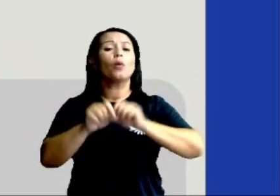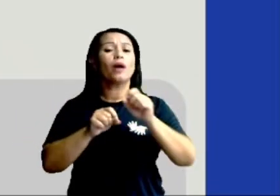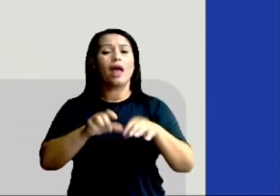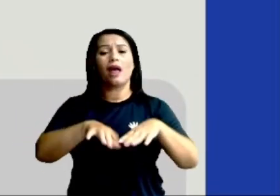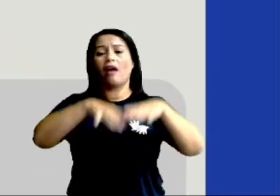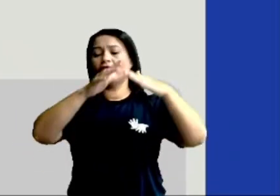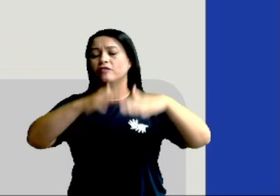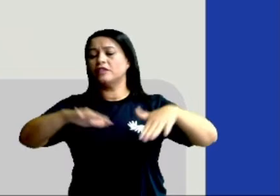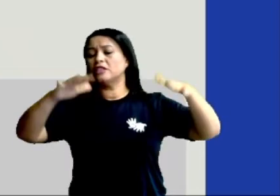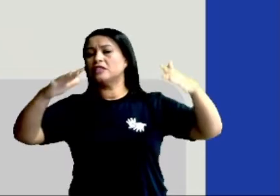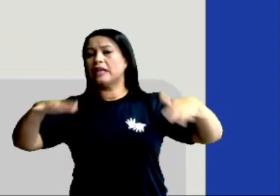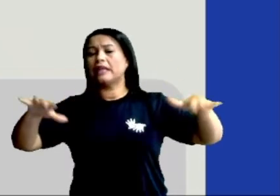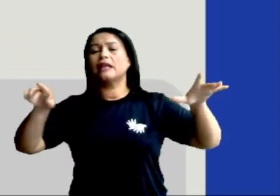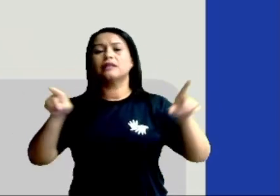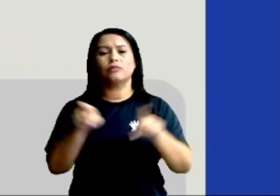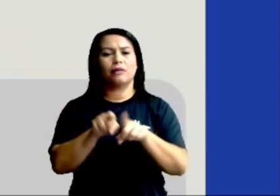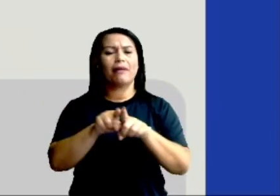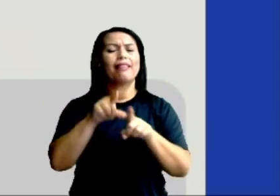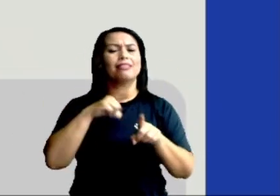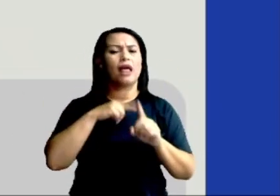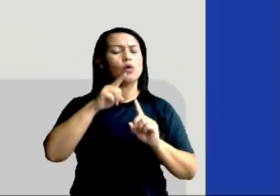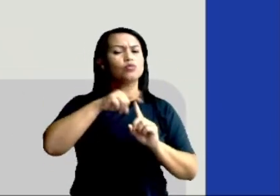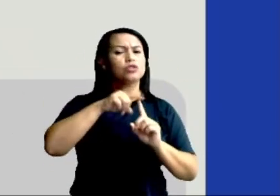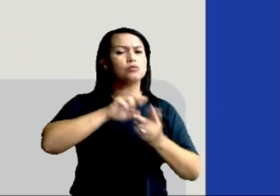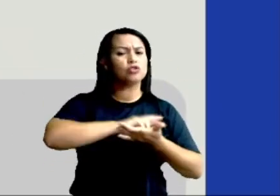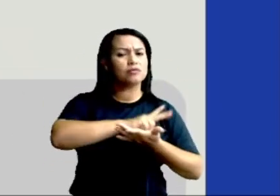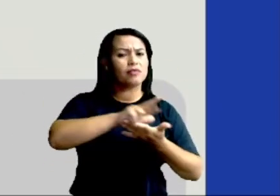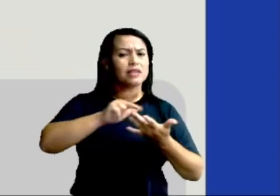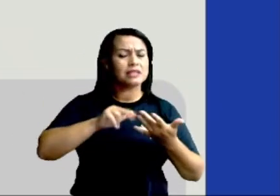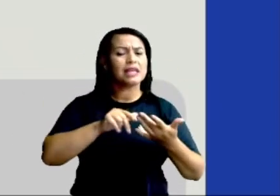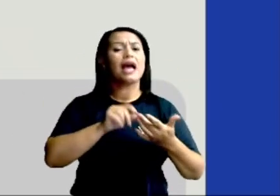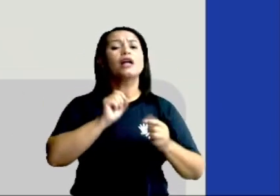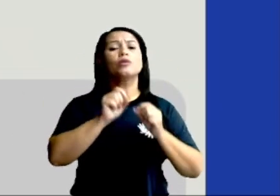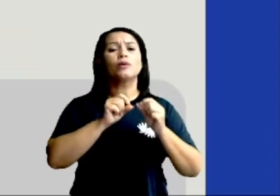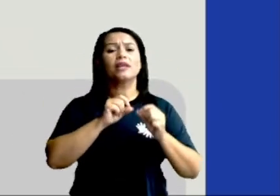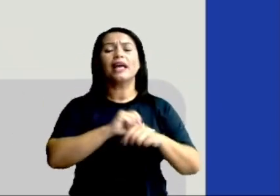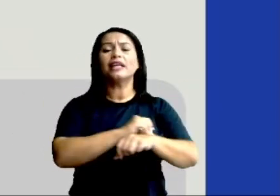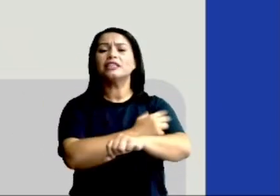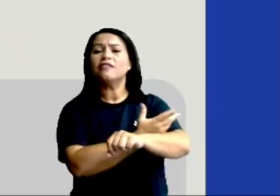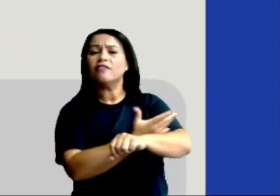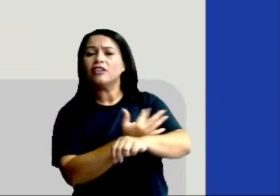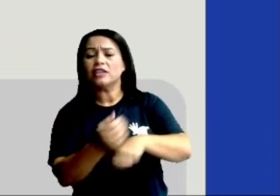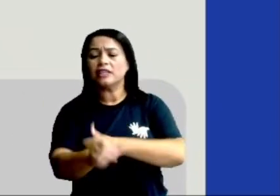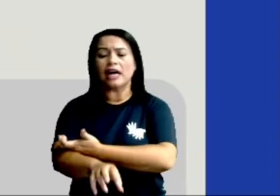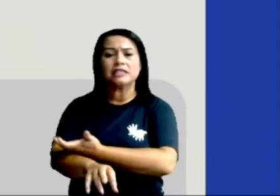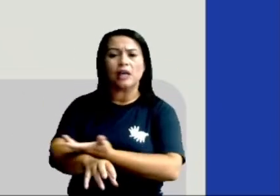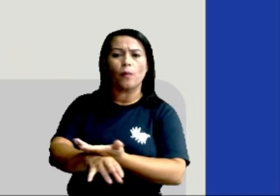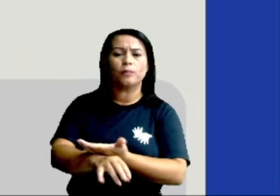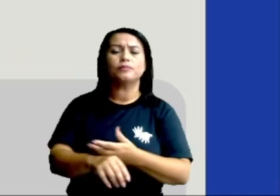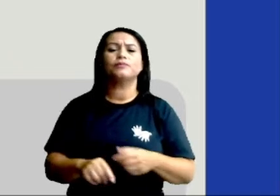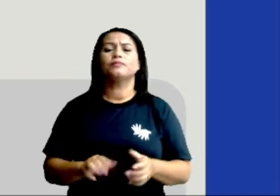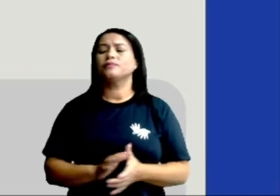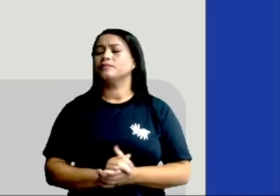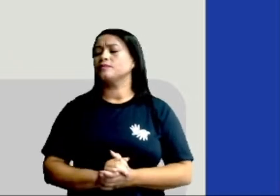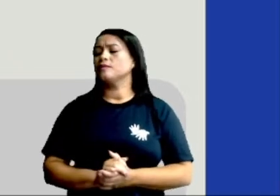esses tipos de vegetação, tá, que a gente pode encontrar nessa região do Sudeste.